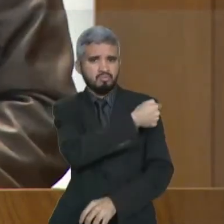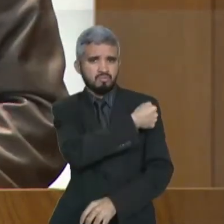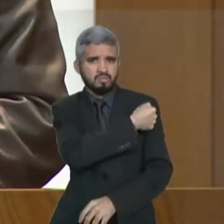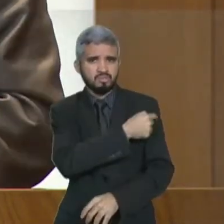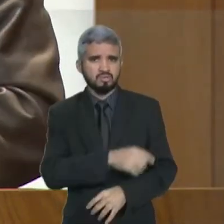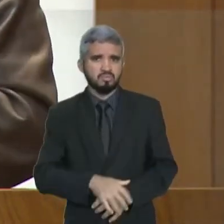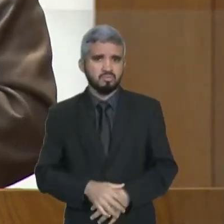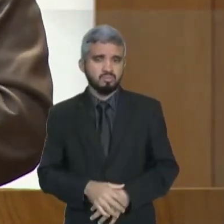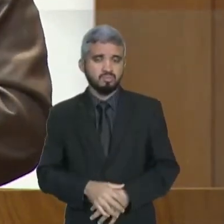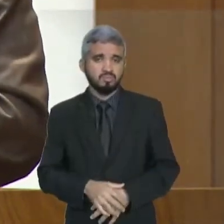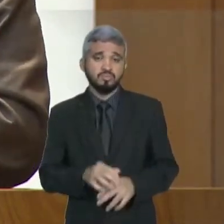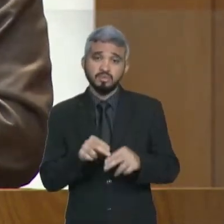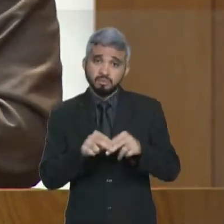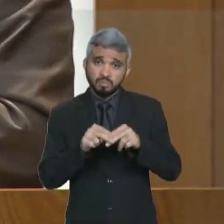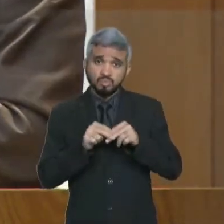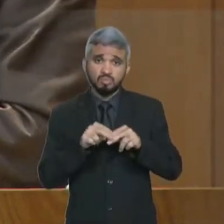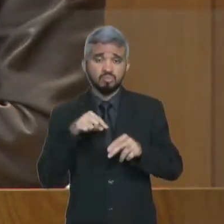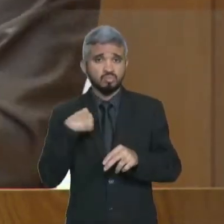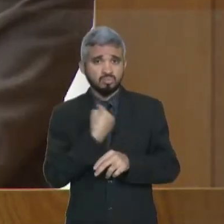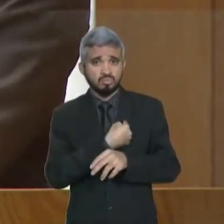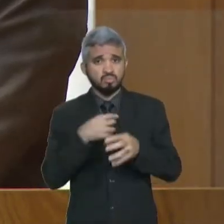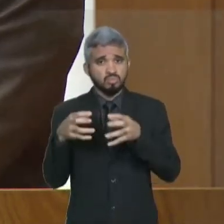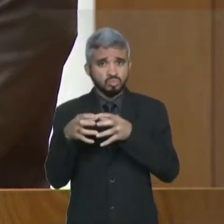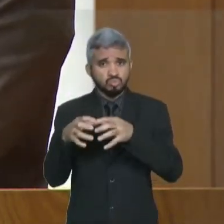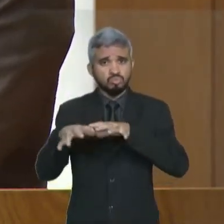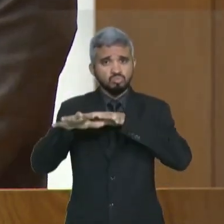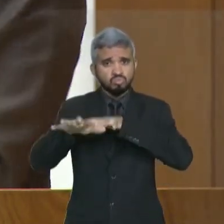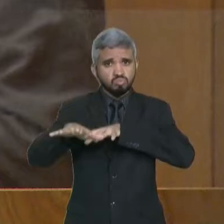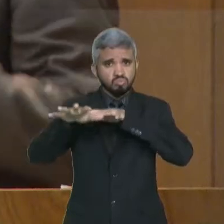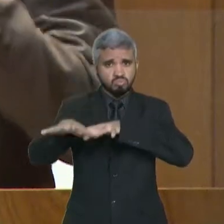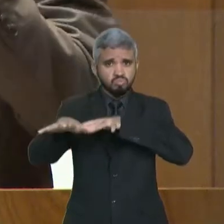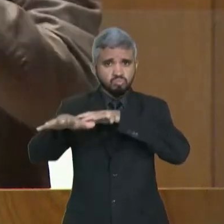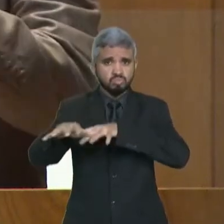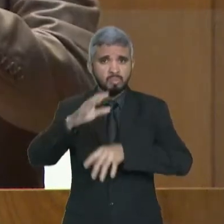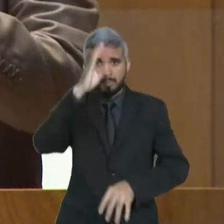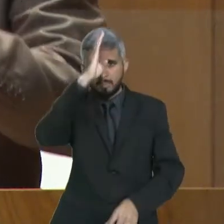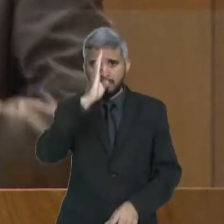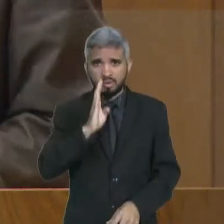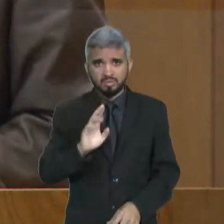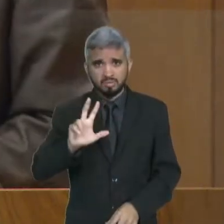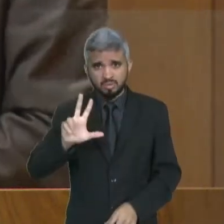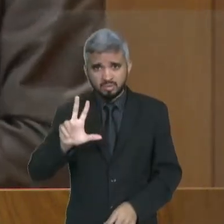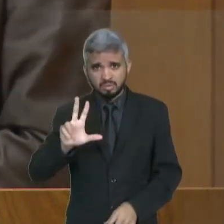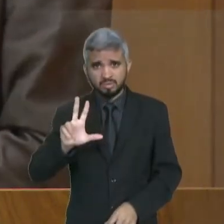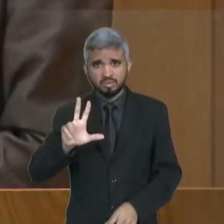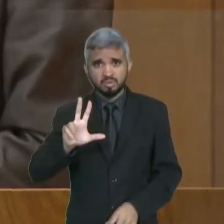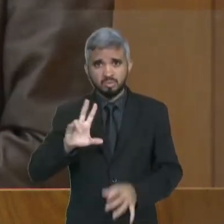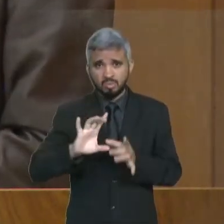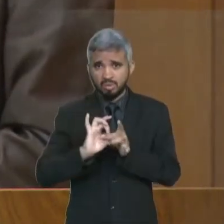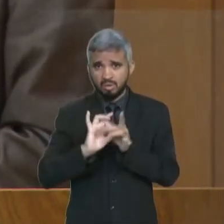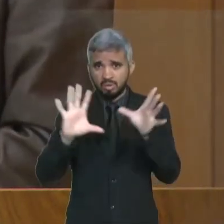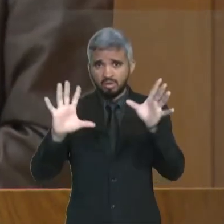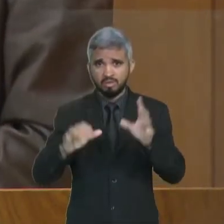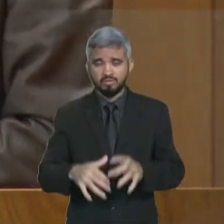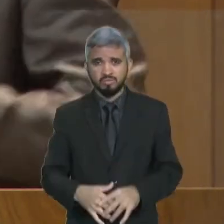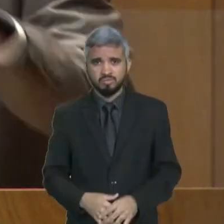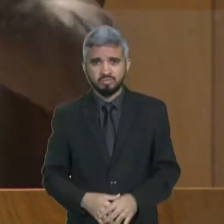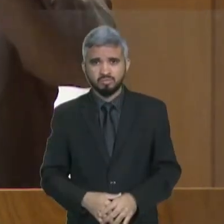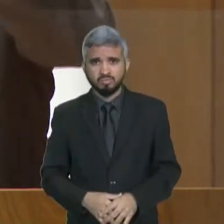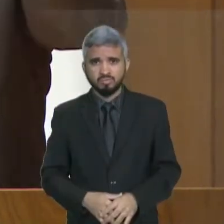Livre Brasil livre tem eh se esse objetivo de dar à luz a esse problema